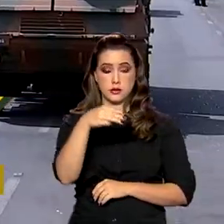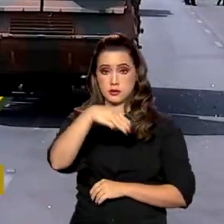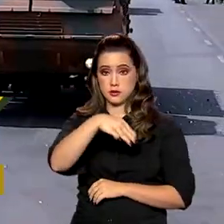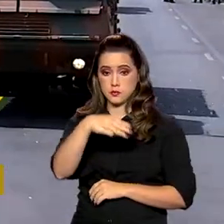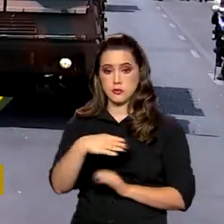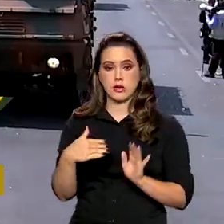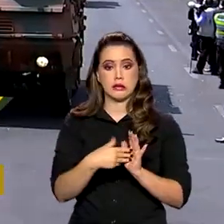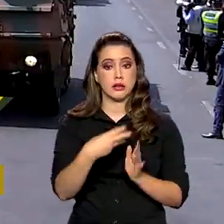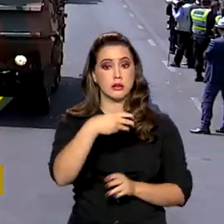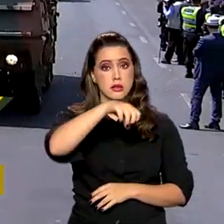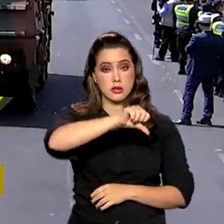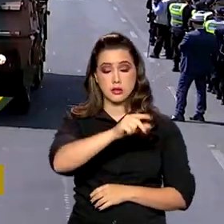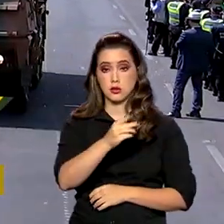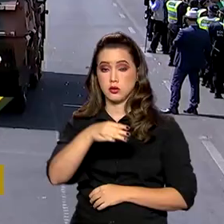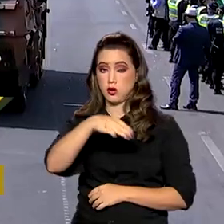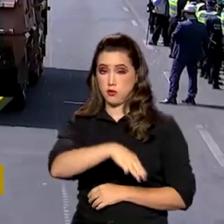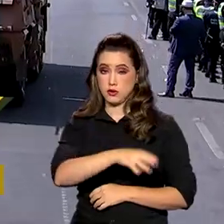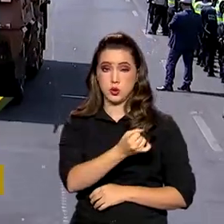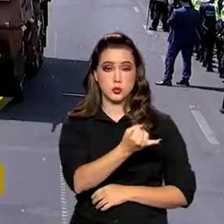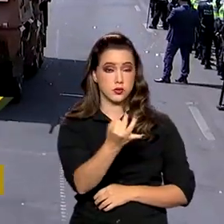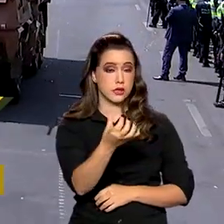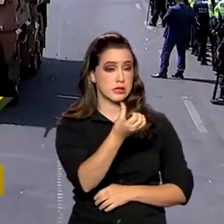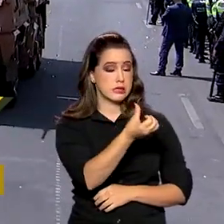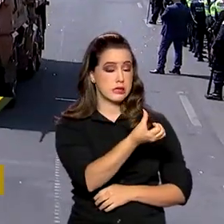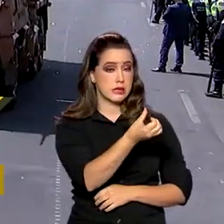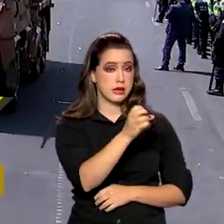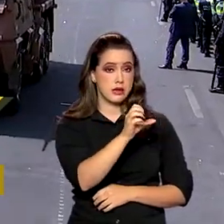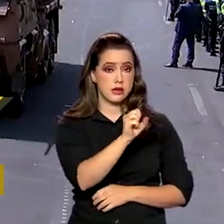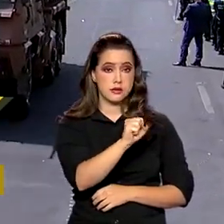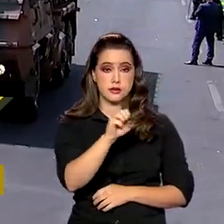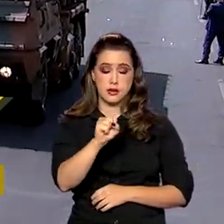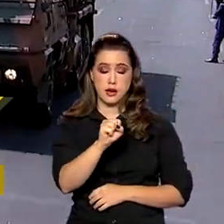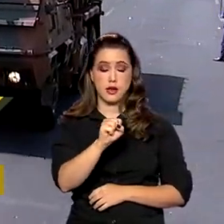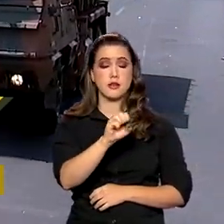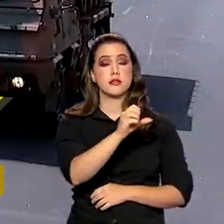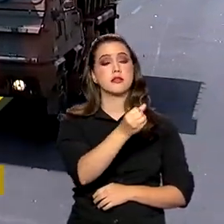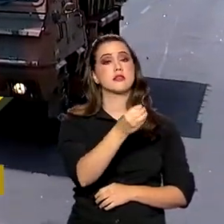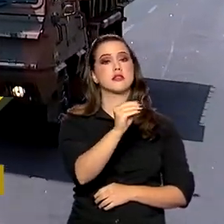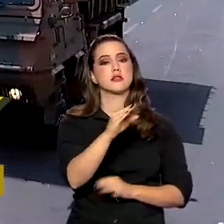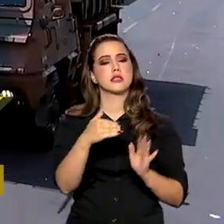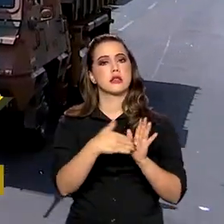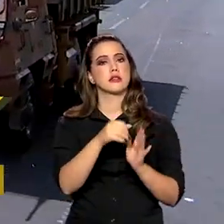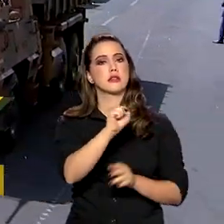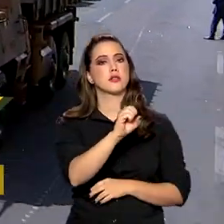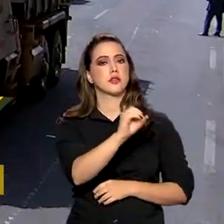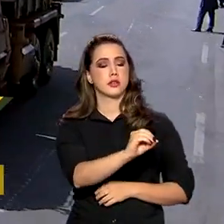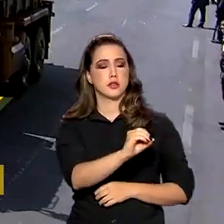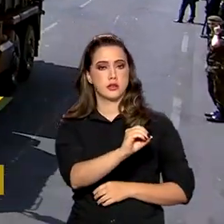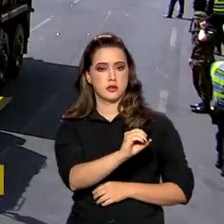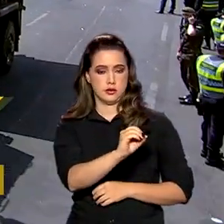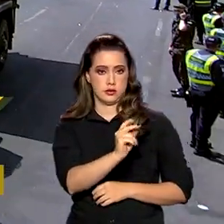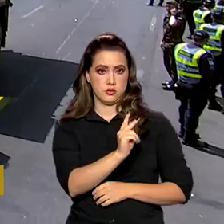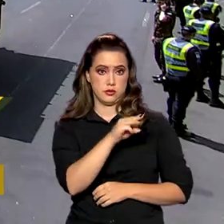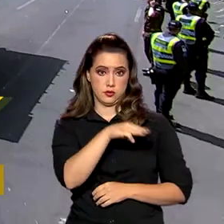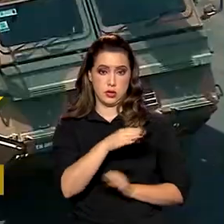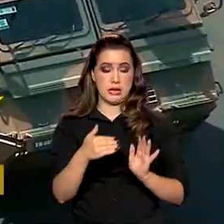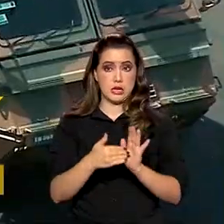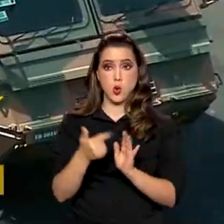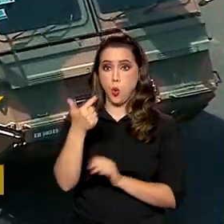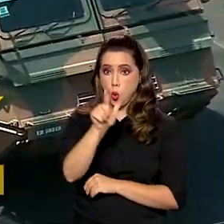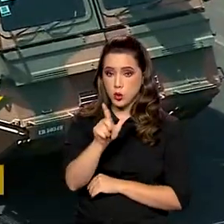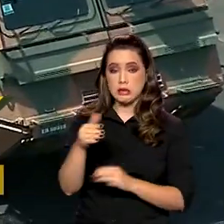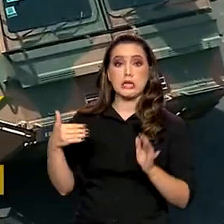até 39 quilômetros, SS-60 de até 82 quilômetros, SS-80 de até 100